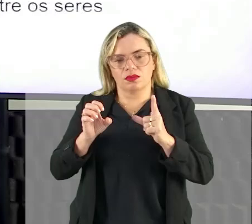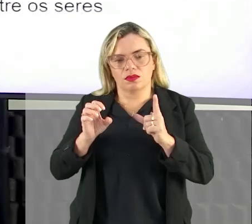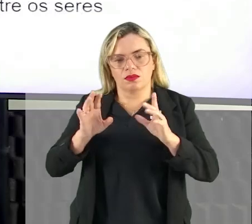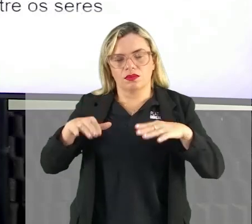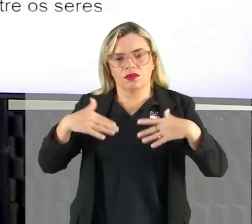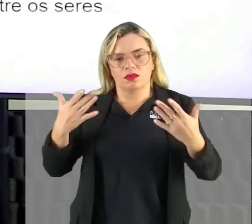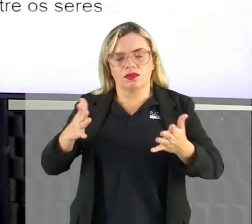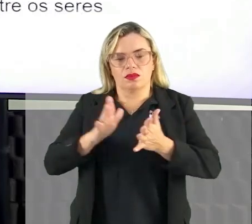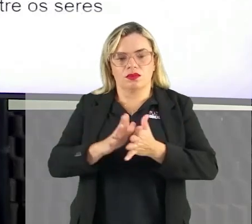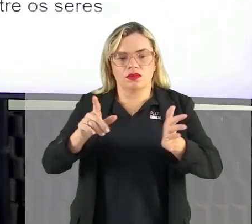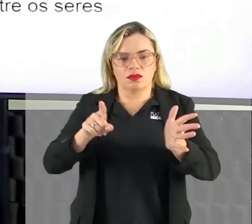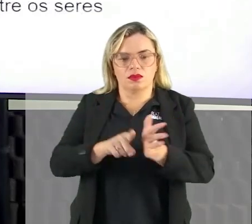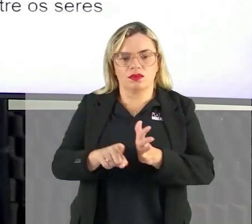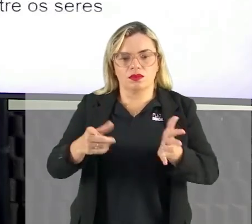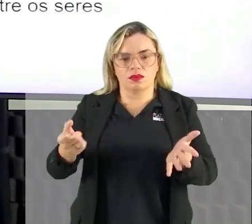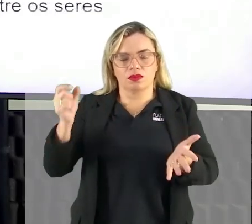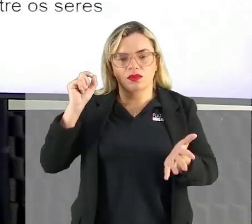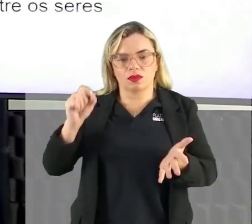Olha só a pergunta. Ó.